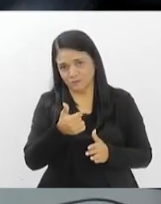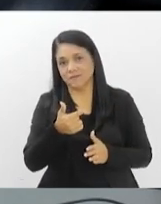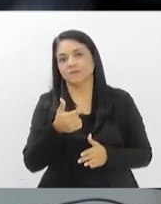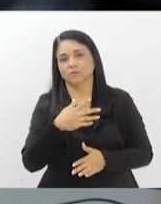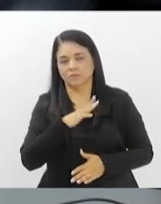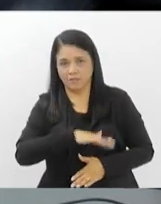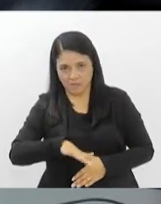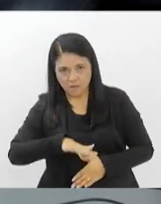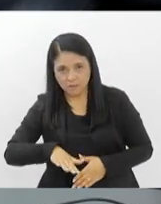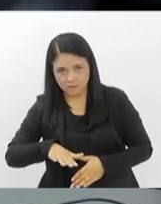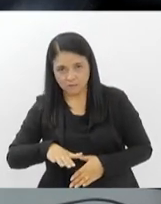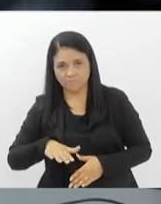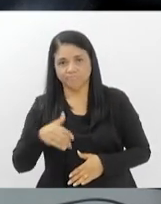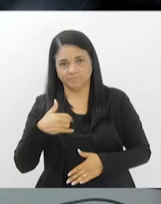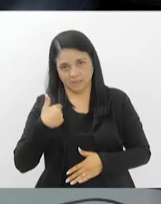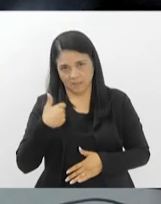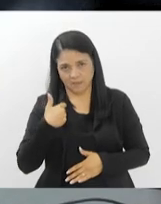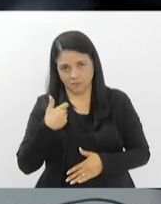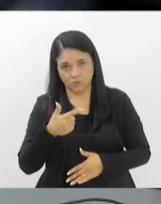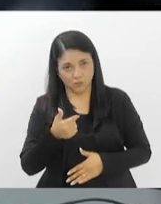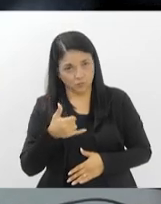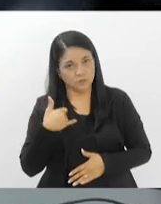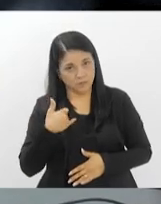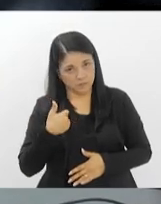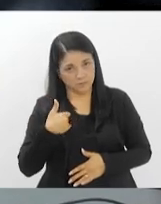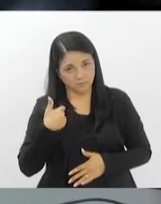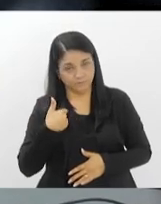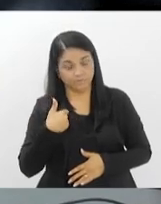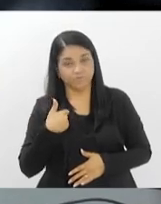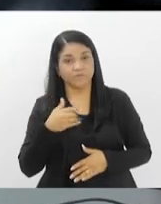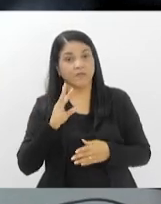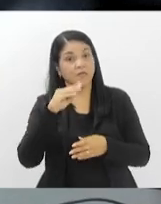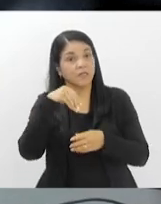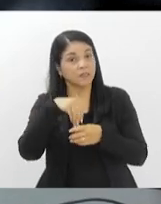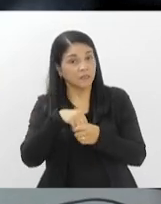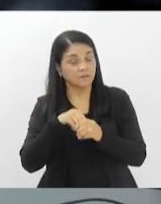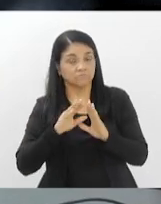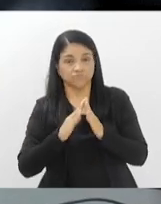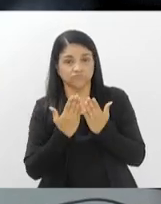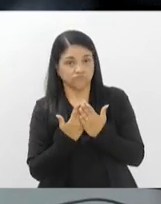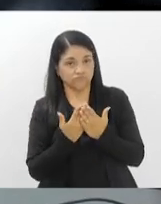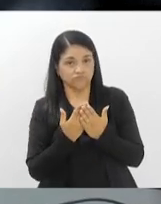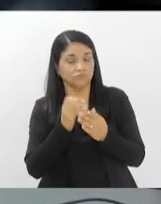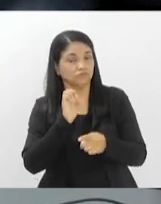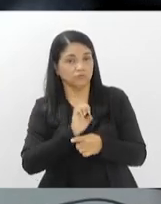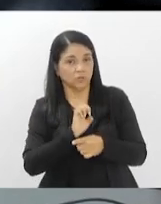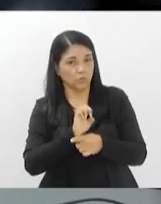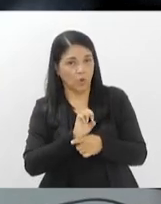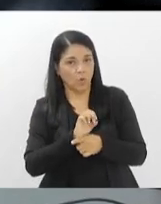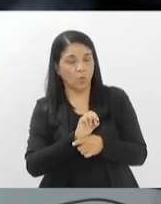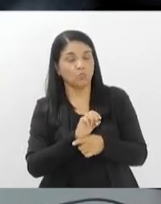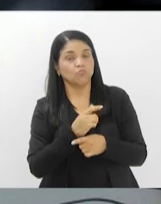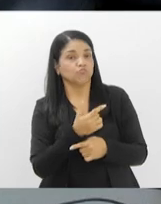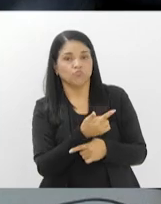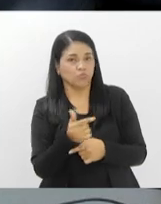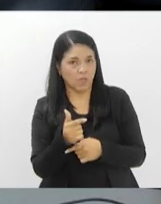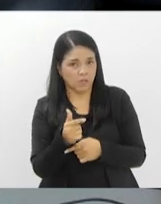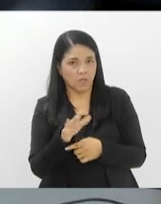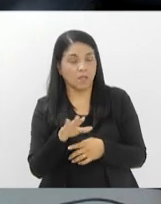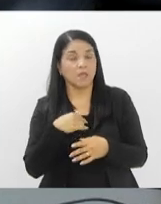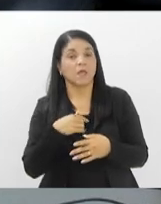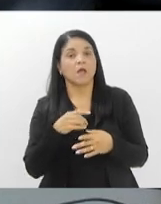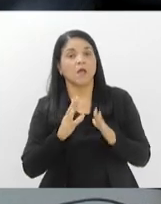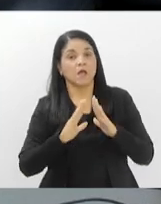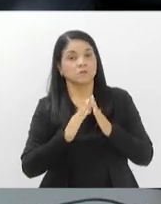não teria praticamente nenhum efeito prático em nenhuma escola da rede estadual, porque a gente só tem os colégios de aplicação que